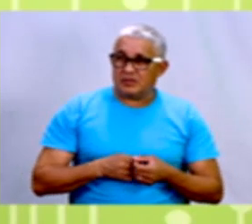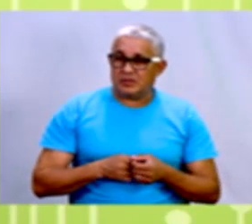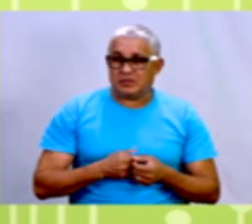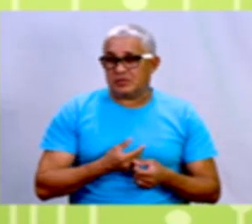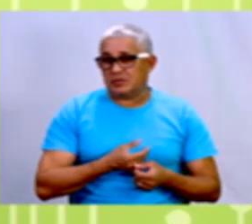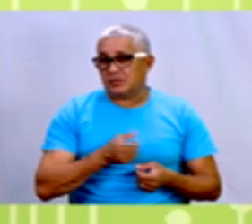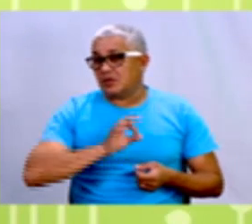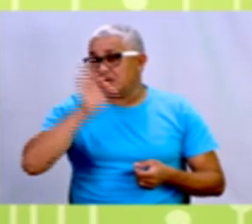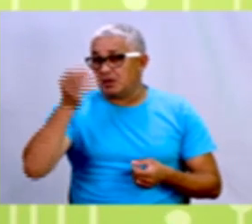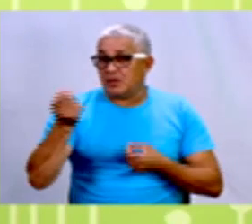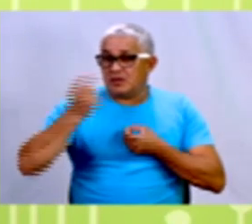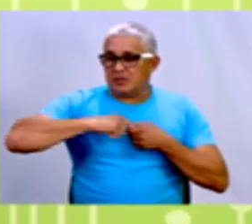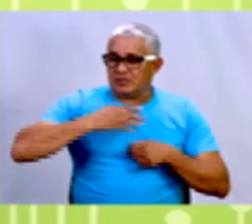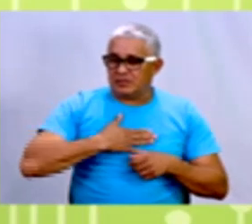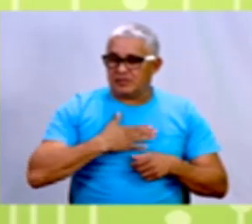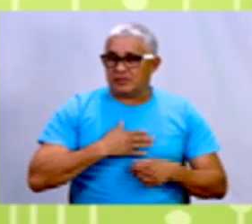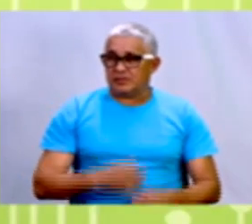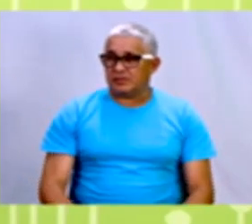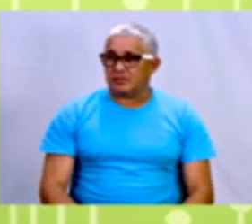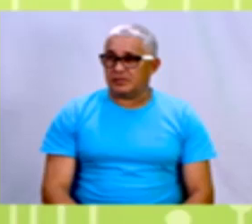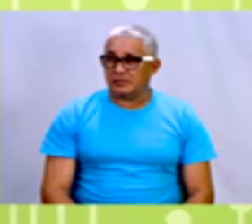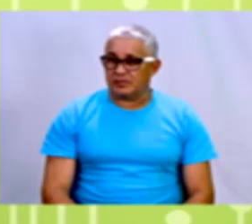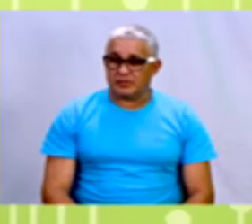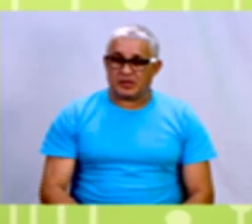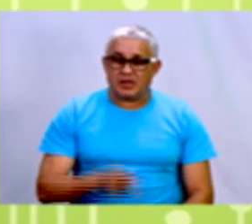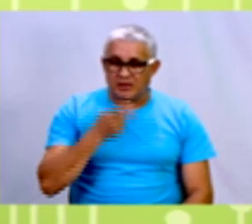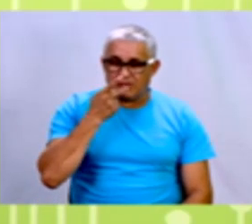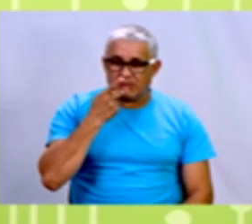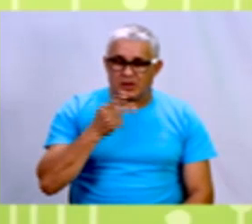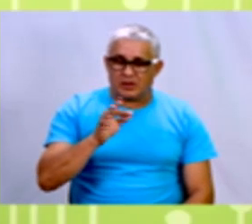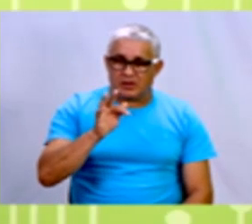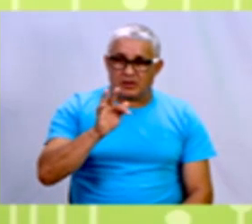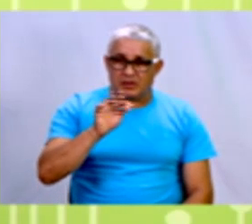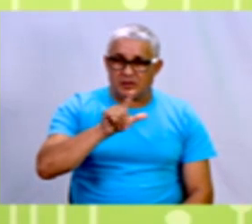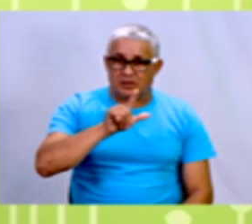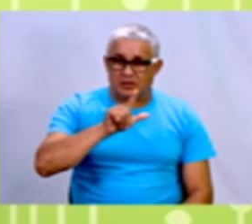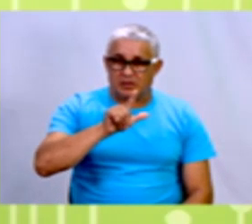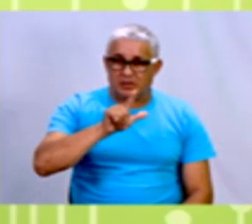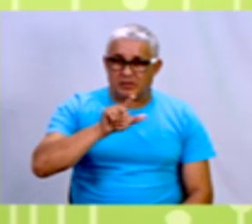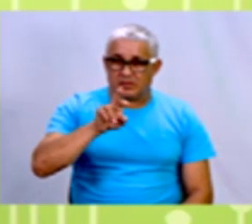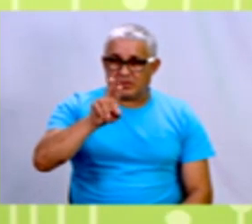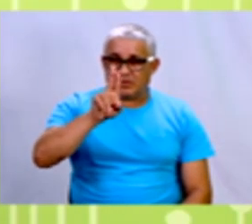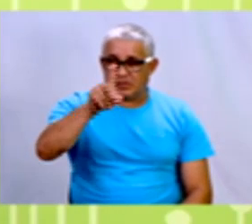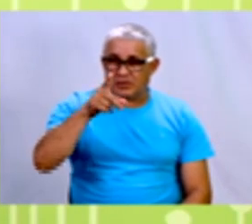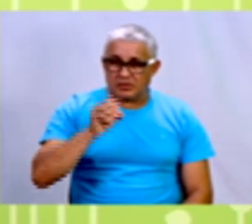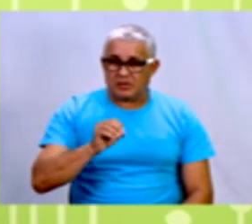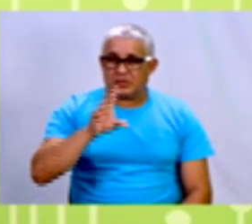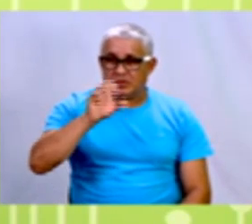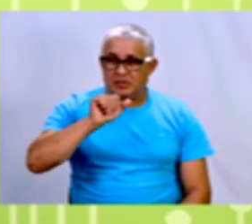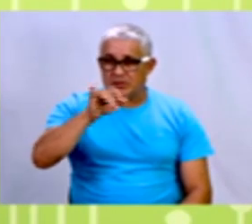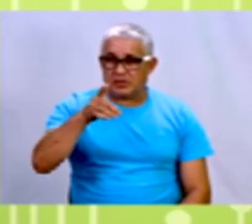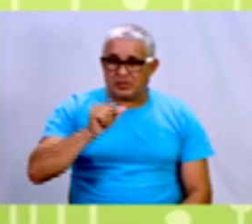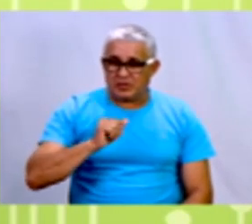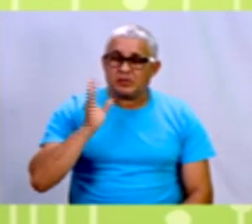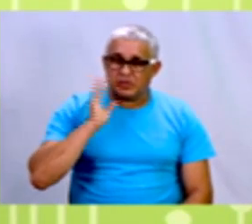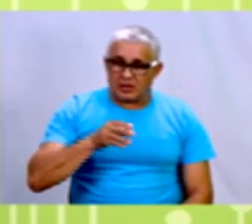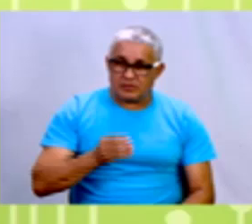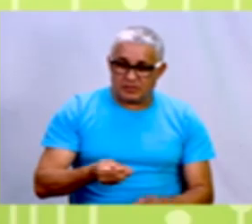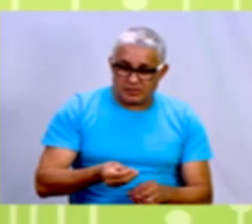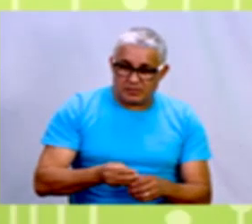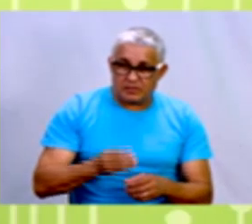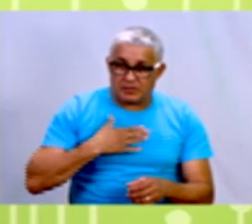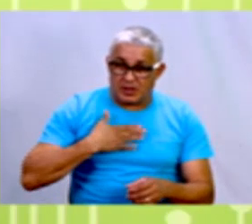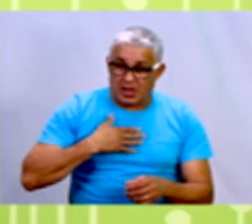percentual que está voltando para mim, né? E quando a gente está falando de fluxo de caixa, estou falando que eu já tirei todas as